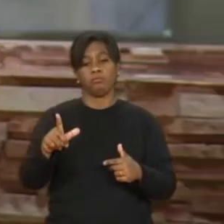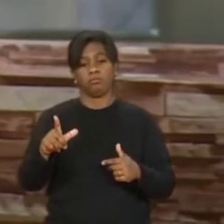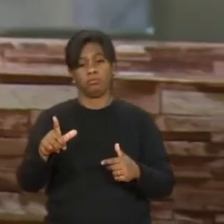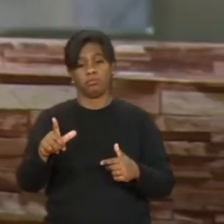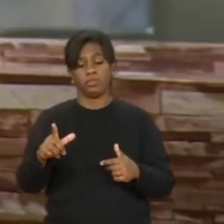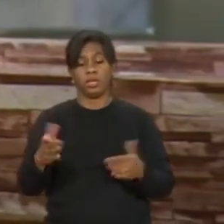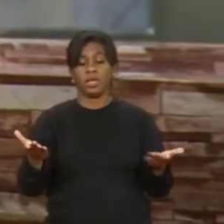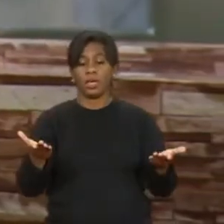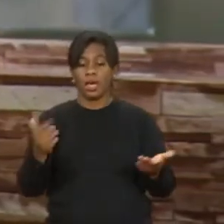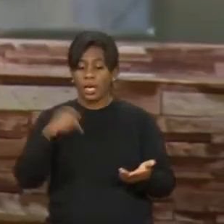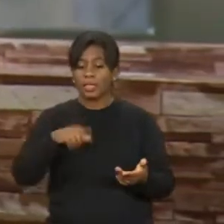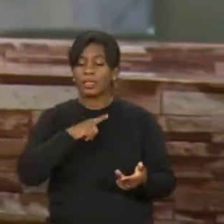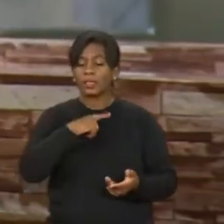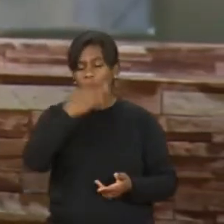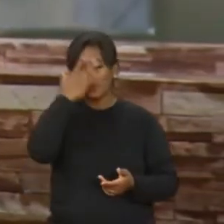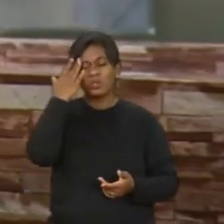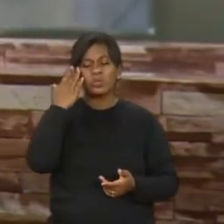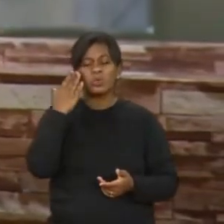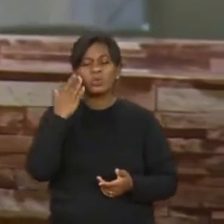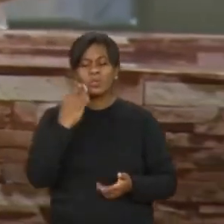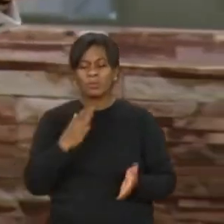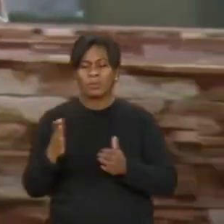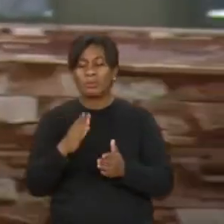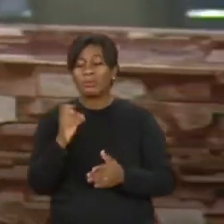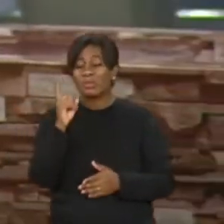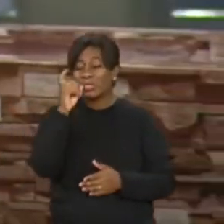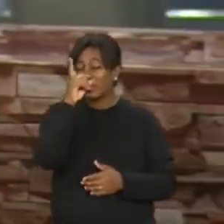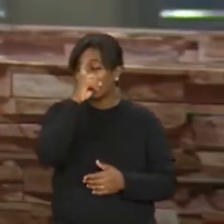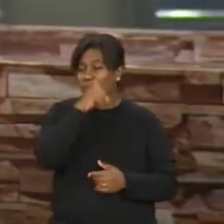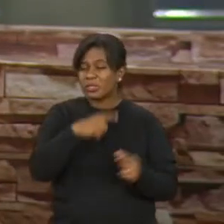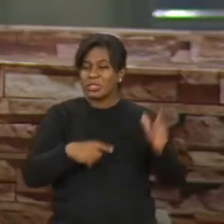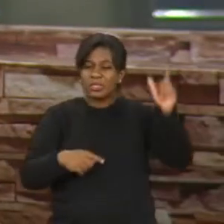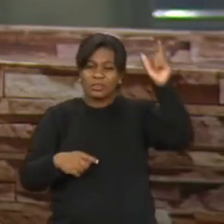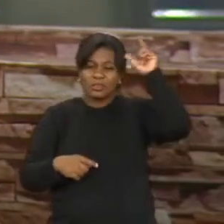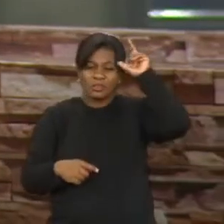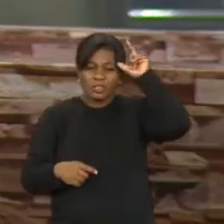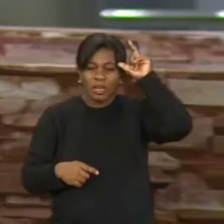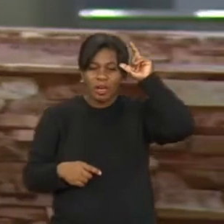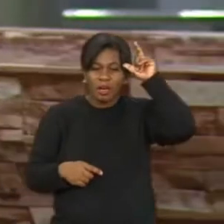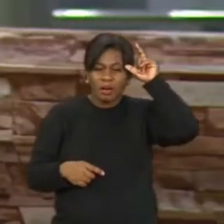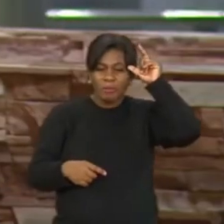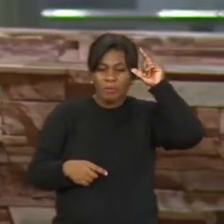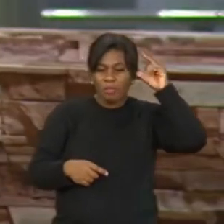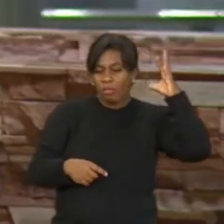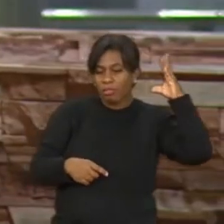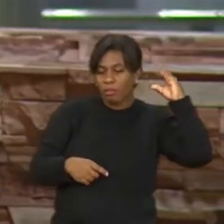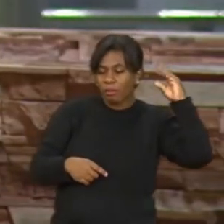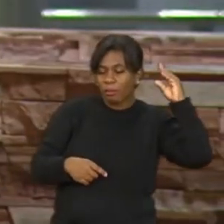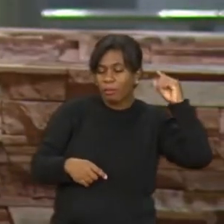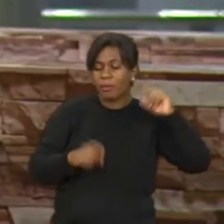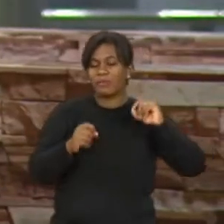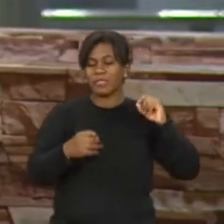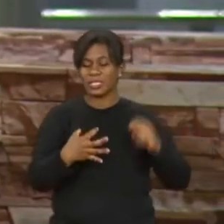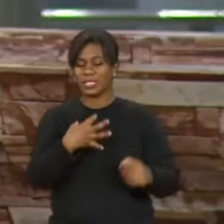tão crítico que o diabo está louco para você duvidar de Deus.